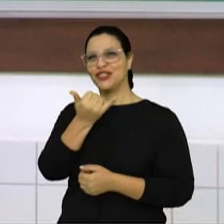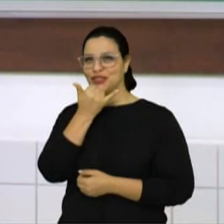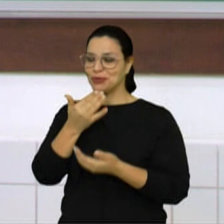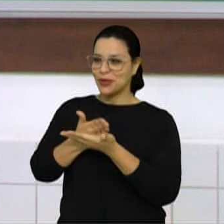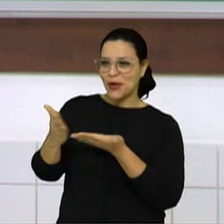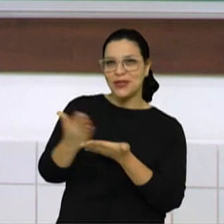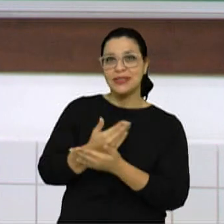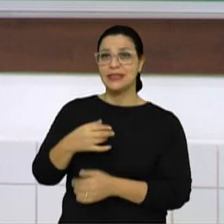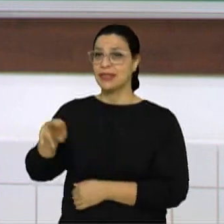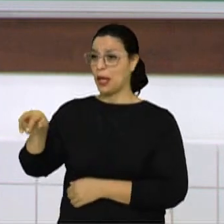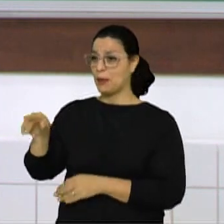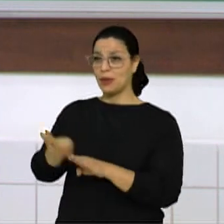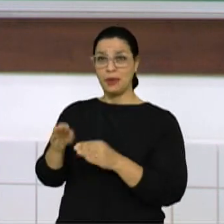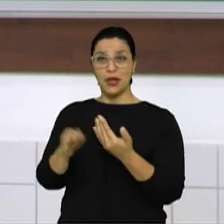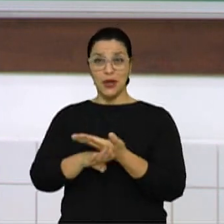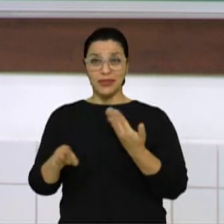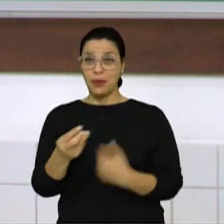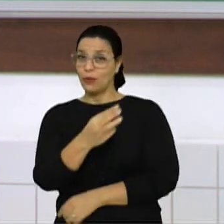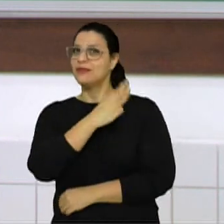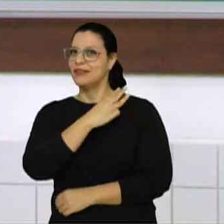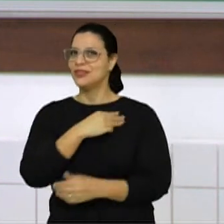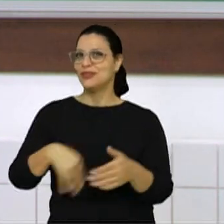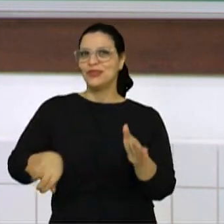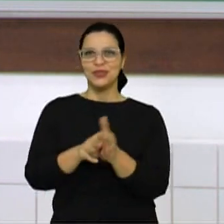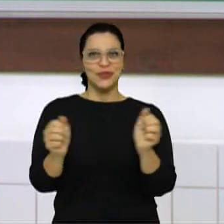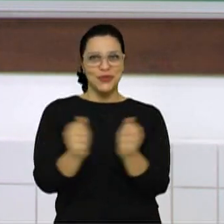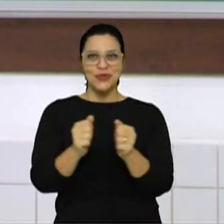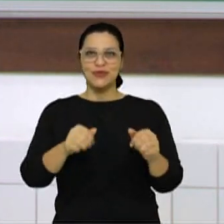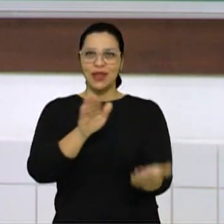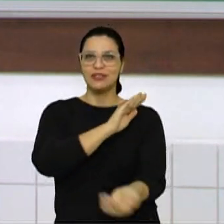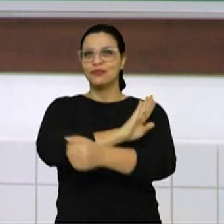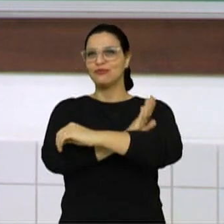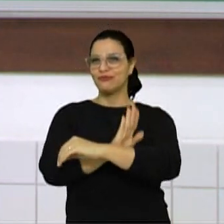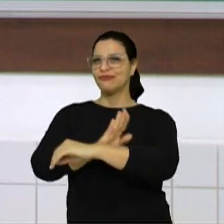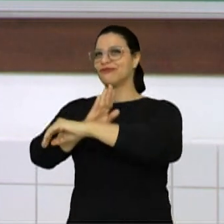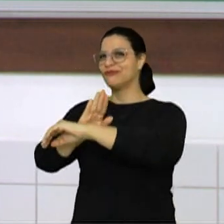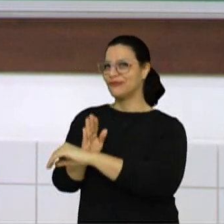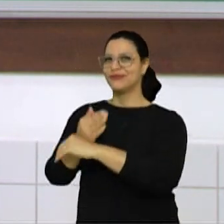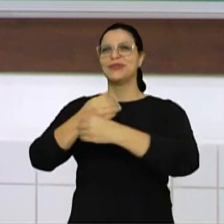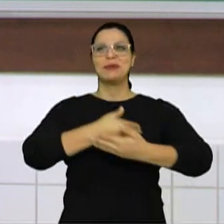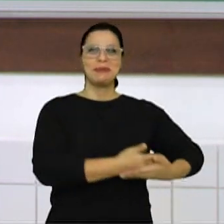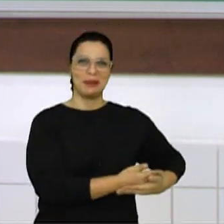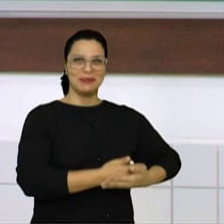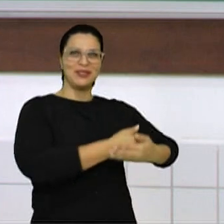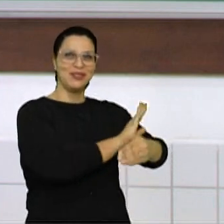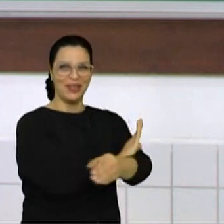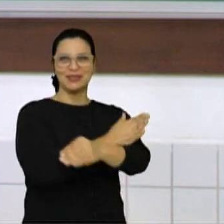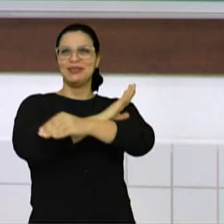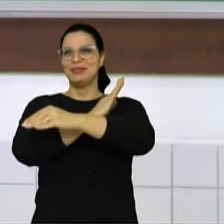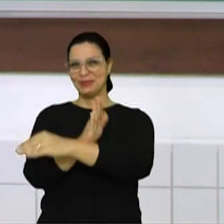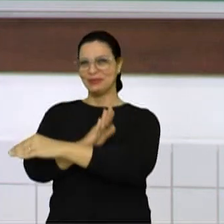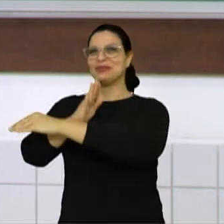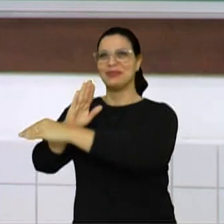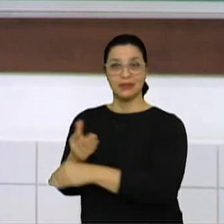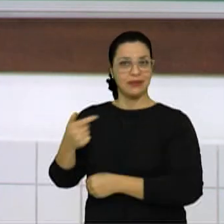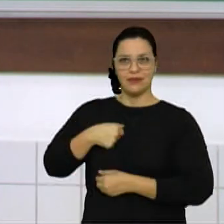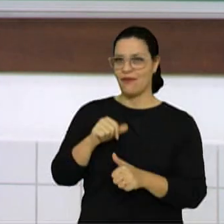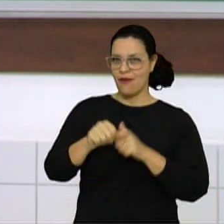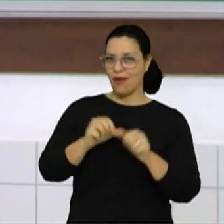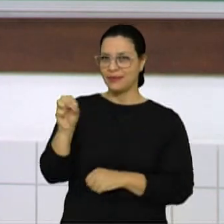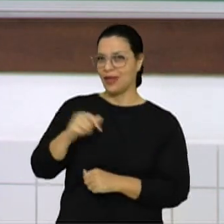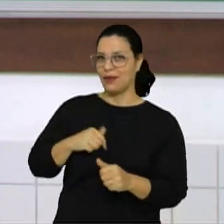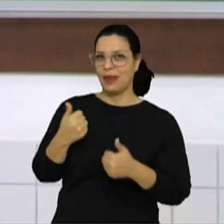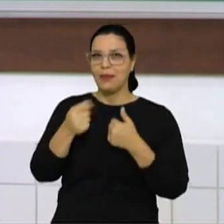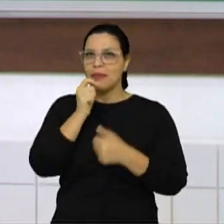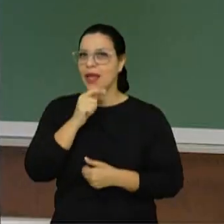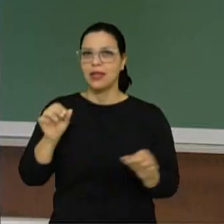licença. Irmãozinho, dá licença que é o terceirão chegando em peso. Baby Shark, du, Baby Shark. Não vou virar meme,